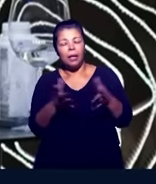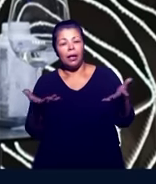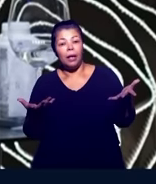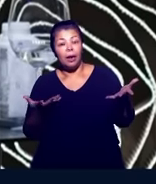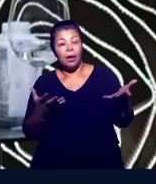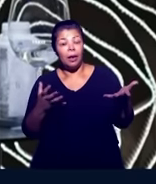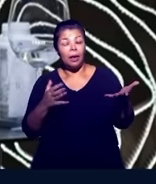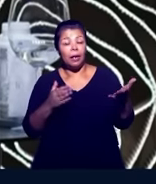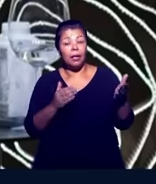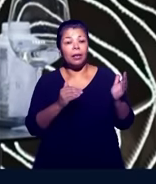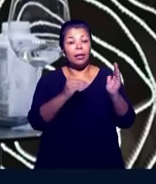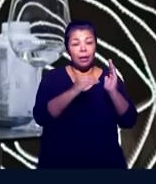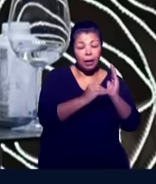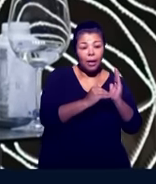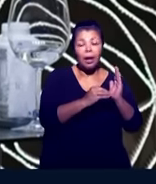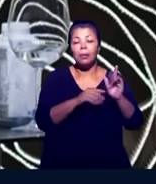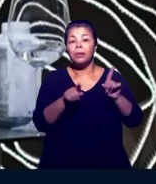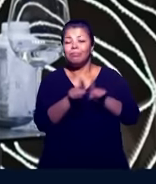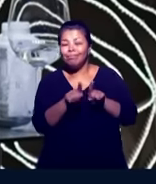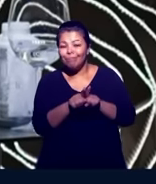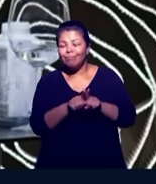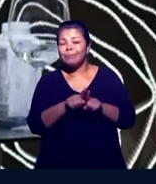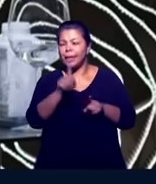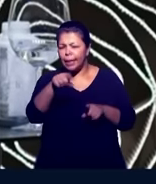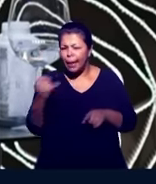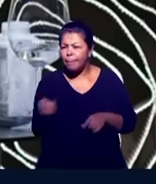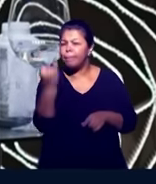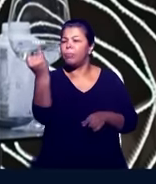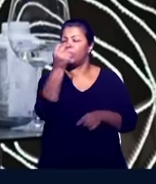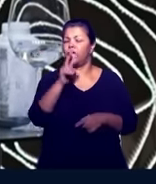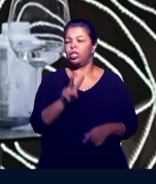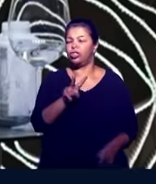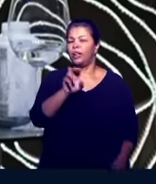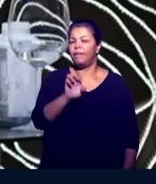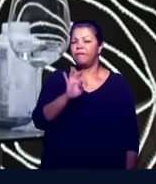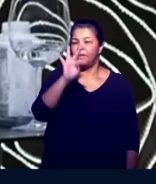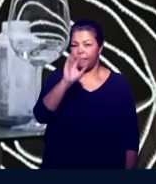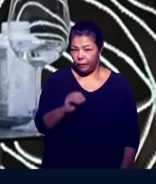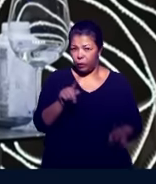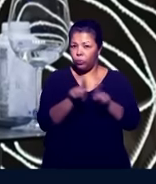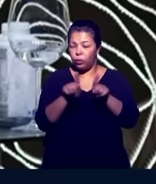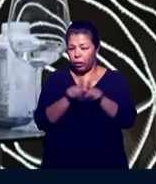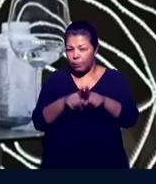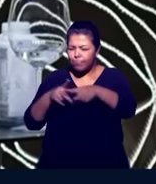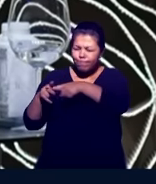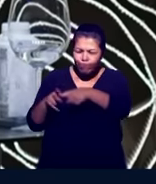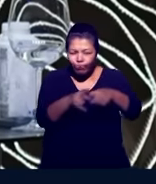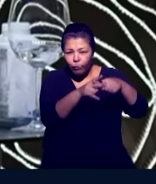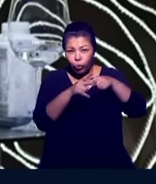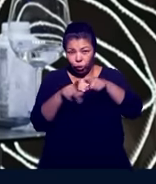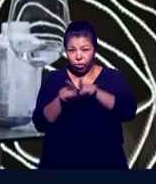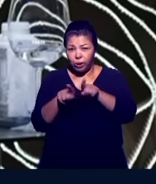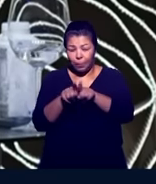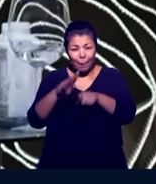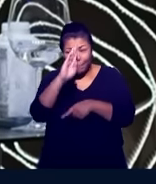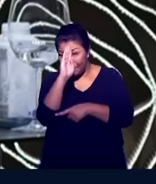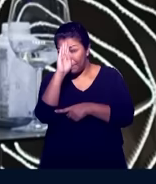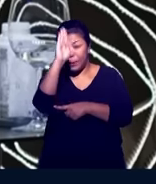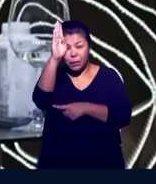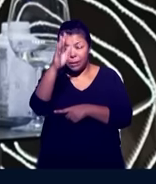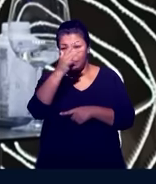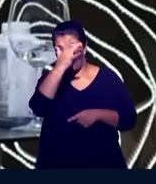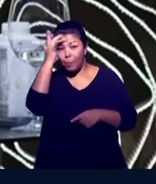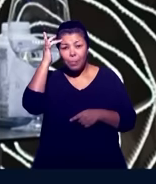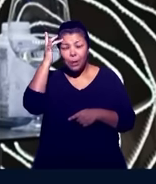revisitarmos esse esse veto para corrigirmos uma distorção que segundo os principais economistas que se